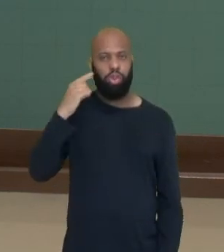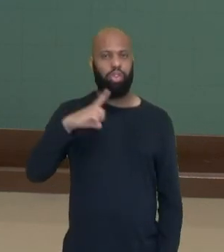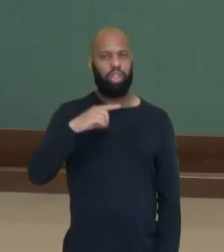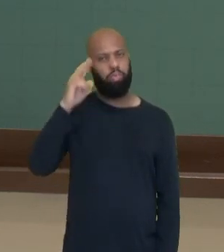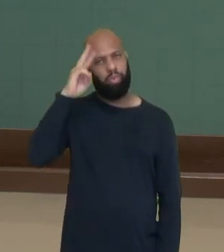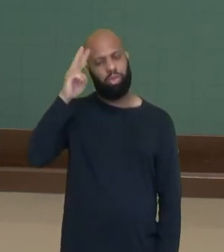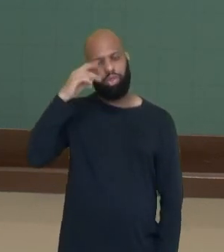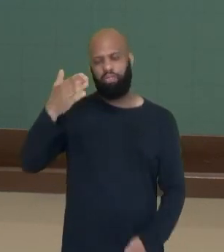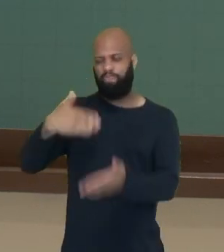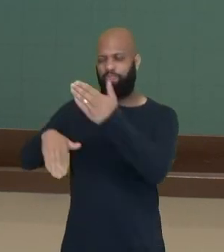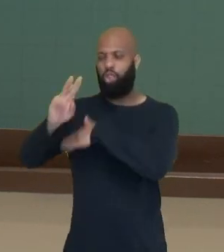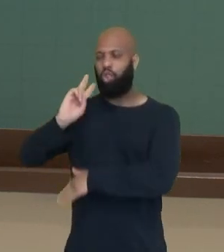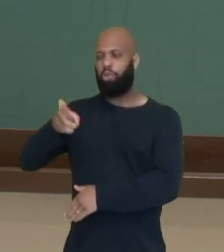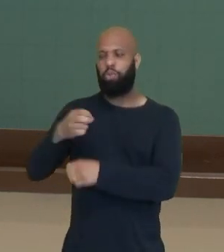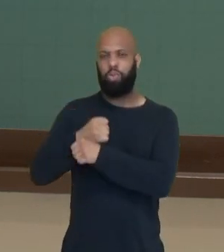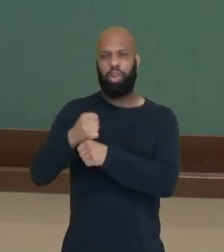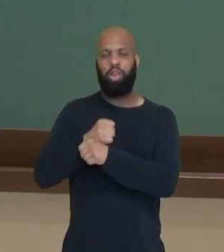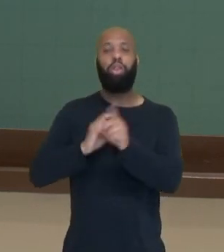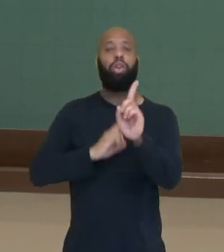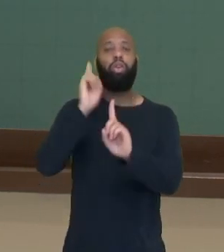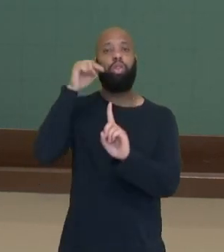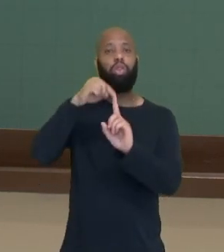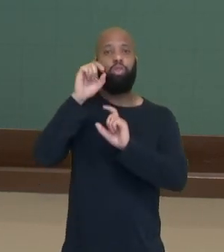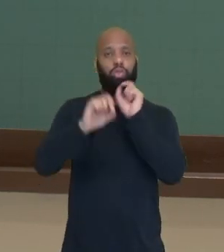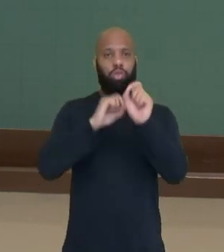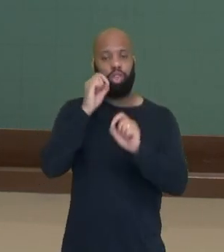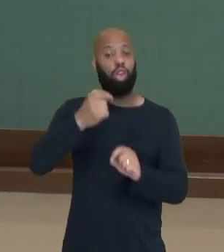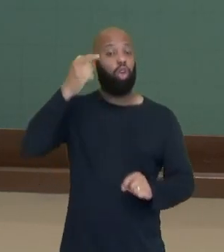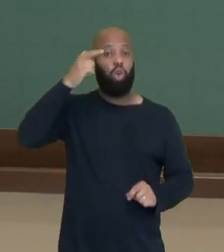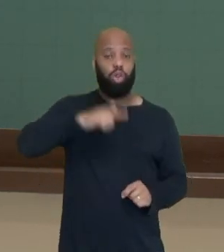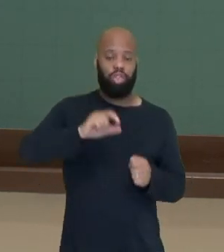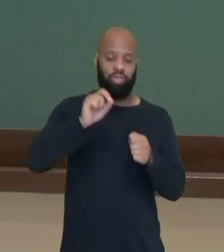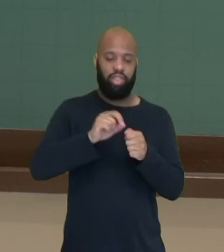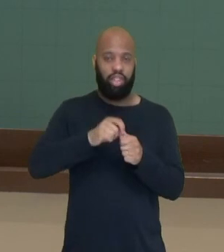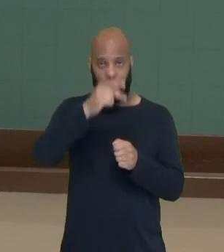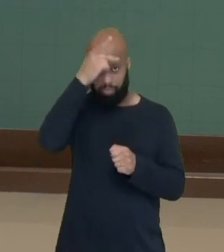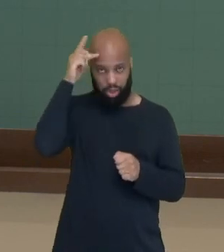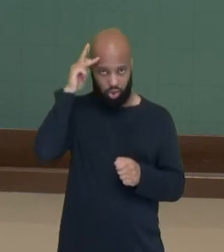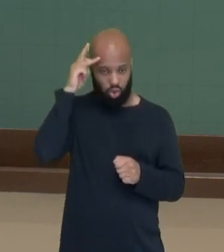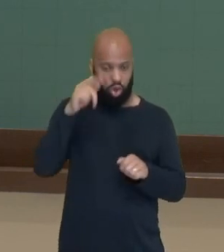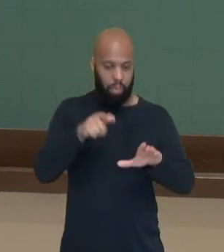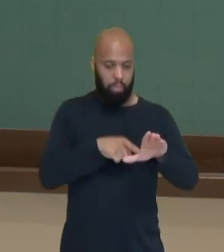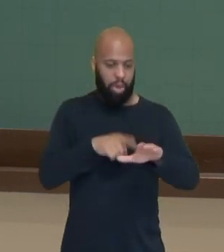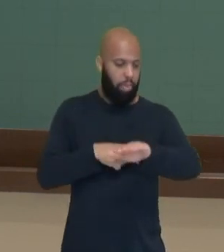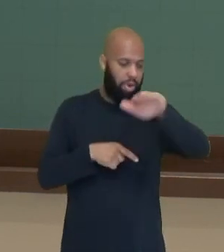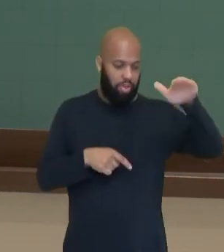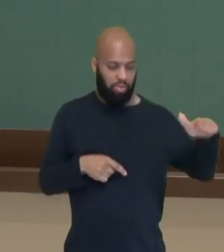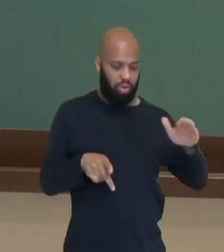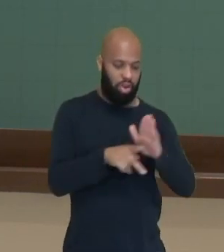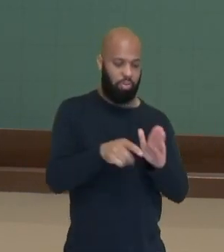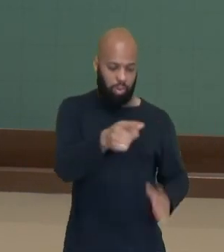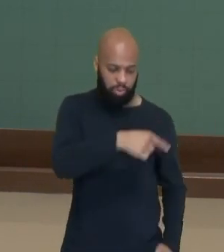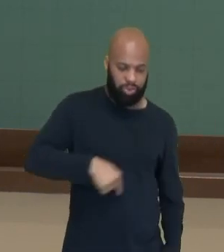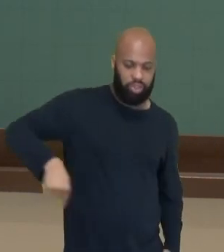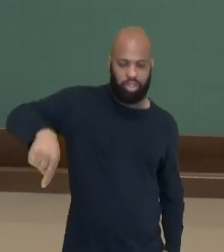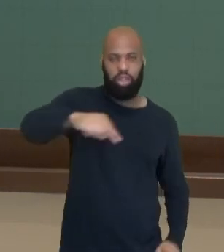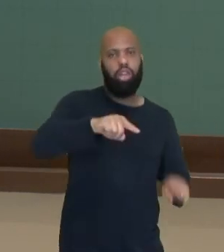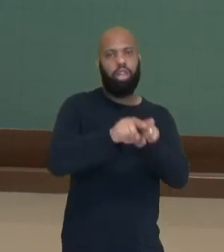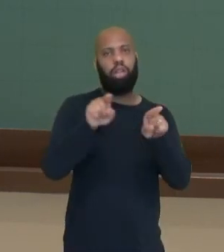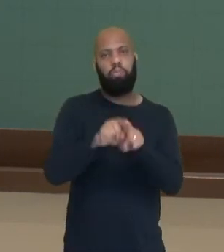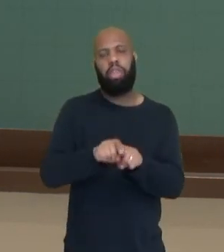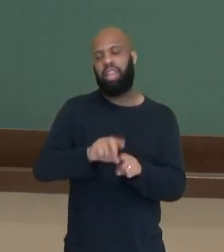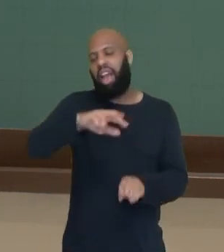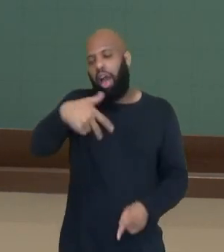anos. Seu objetivo é forçar o oponente a sair do dohyo ou fazê-lo tocar no solo com qualquer parte do seu